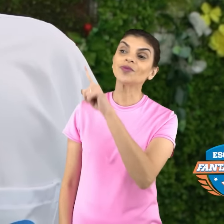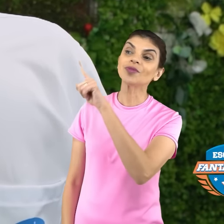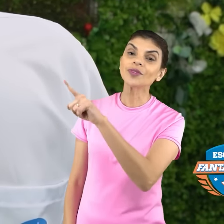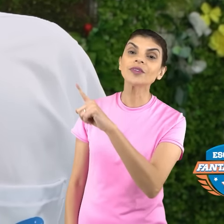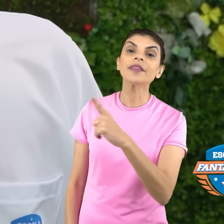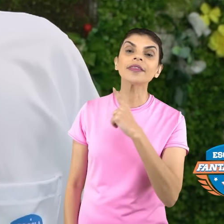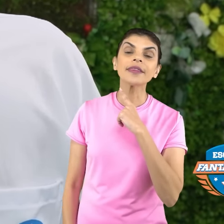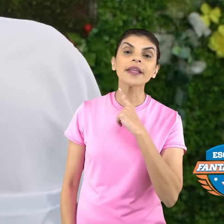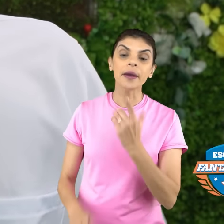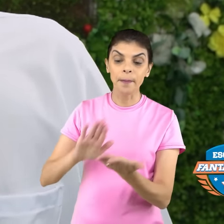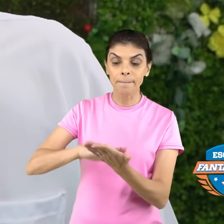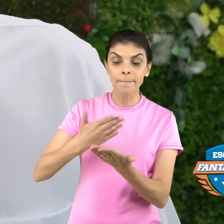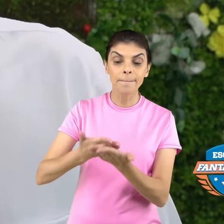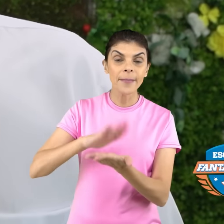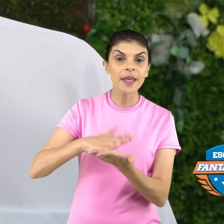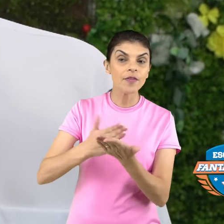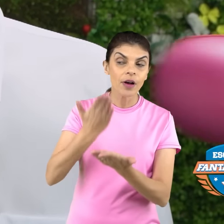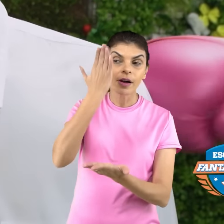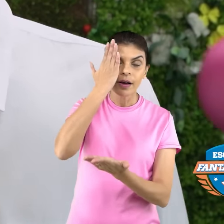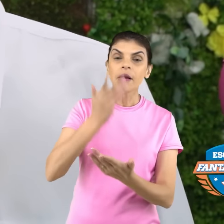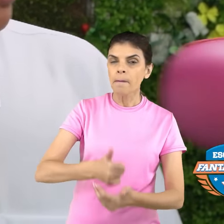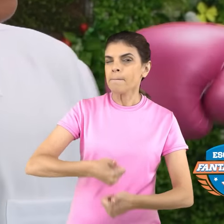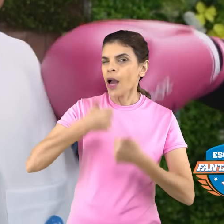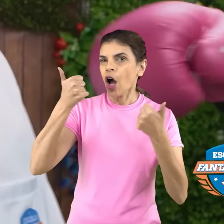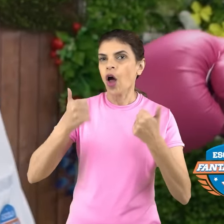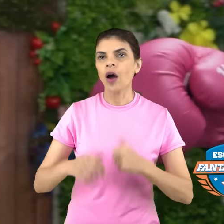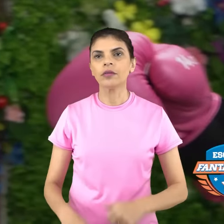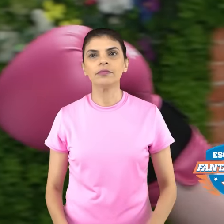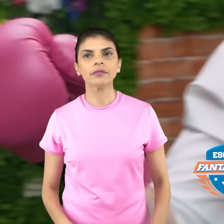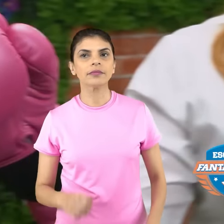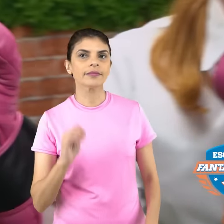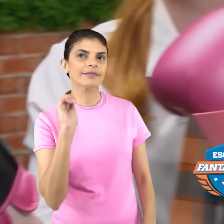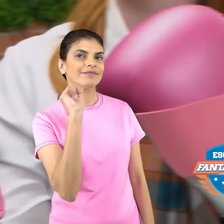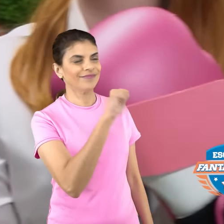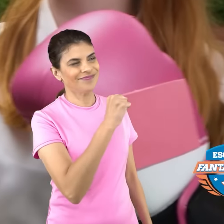Coloca um bife no olho dele que melhora.